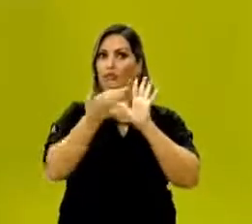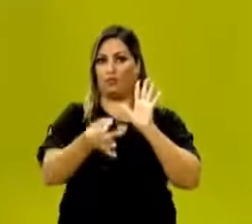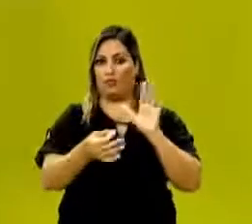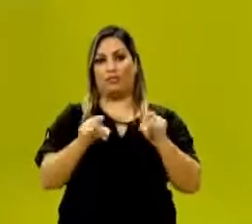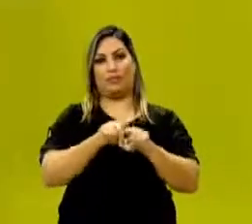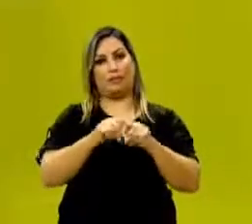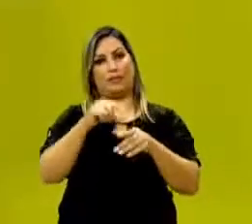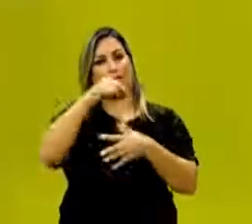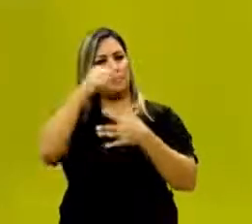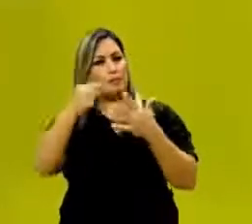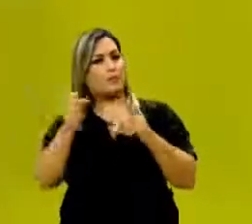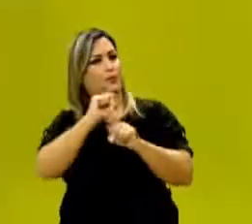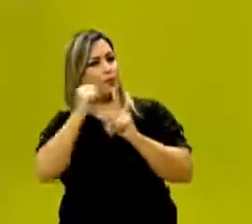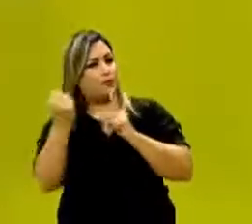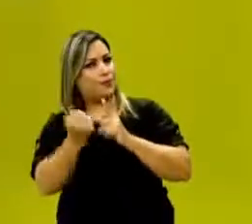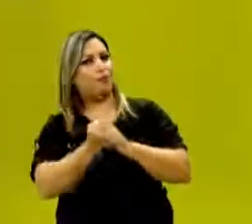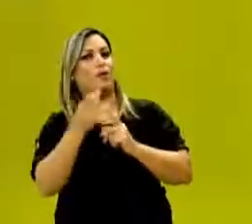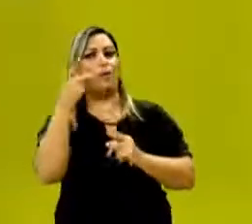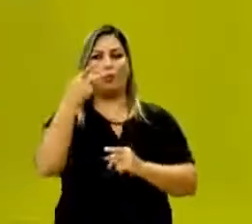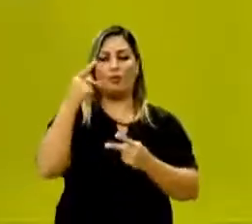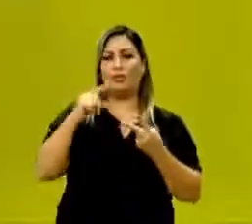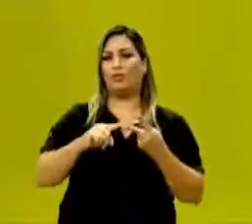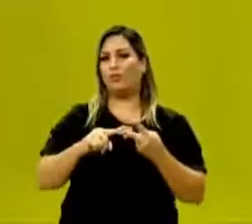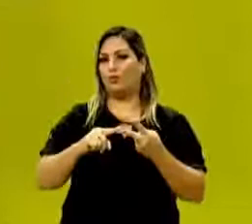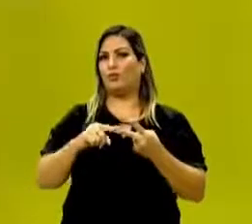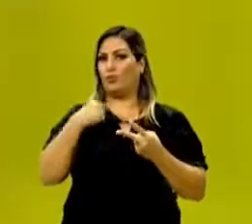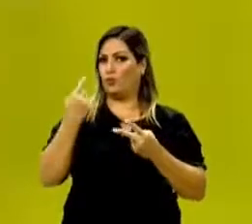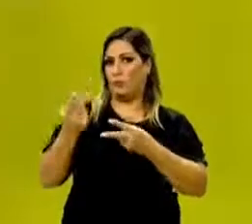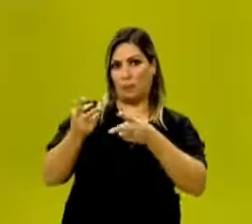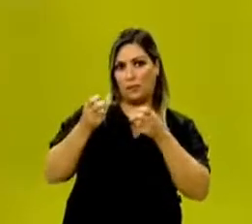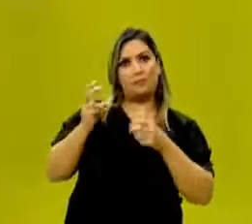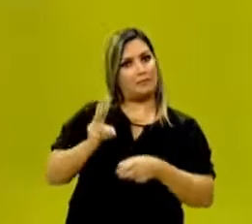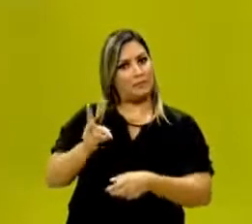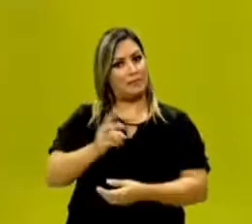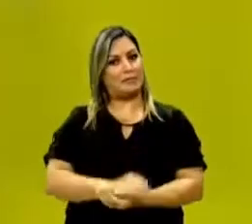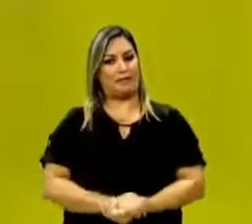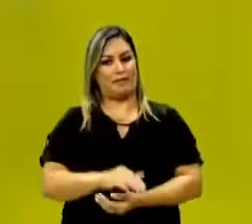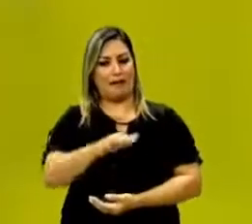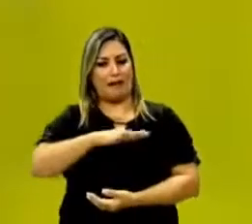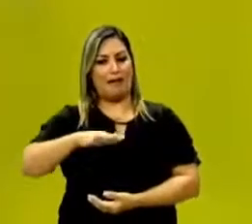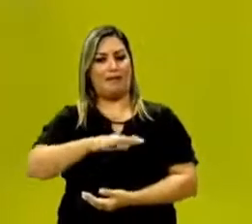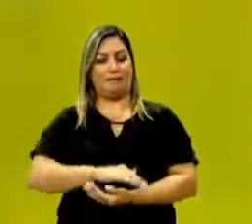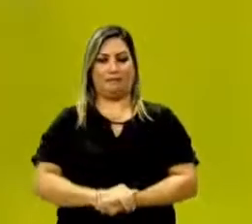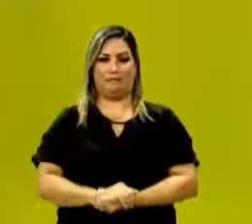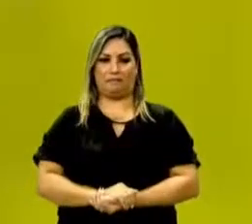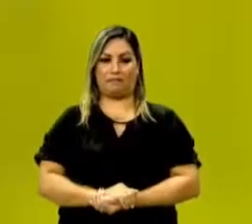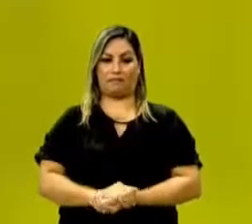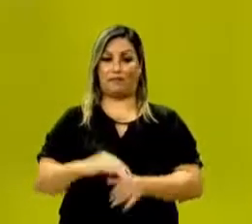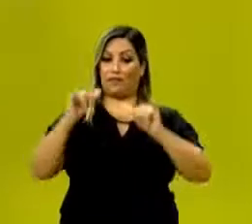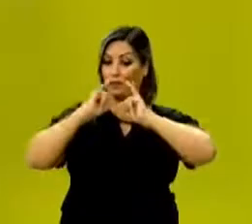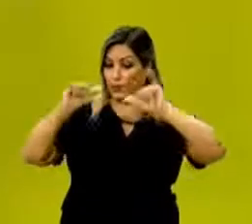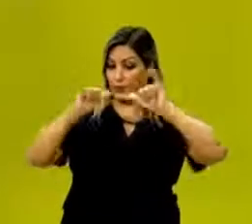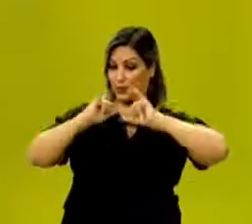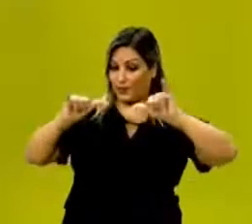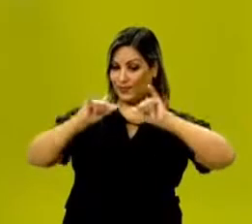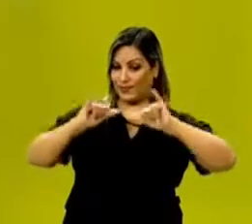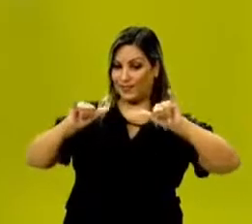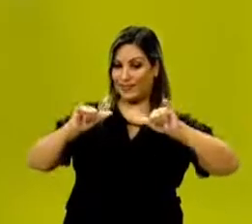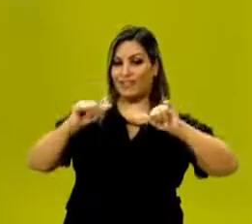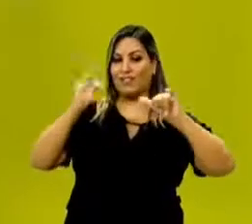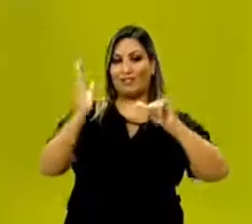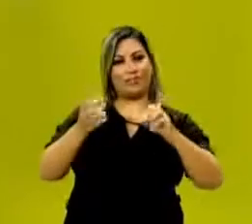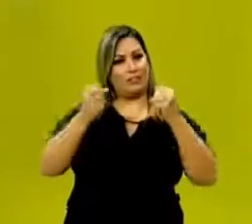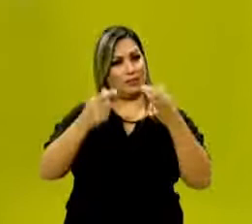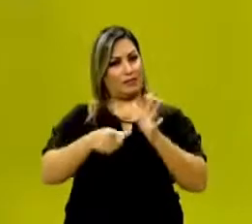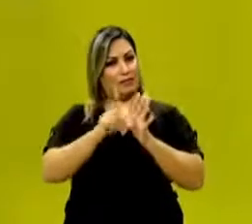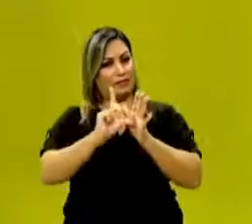no aspecto social, político, é o que nós vamos perceber sempre nessas charges. A notícia, como eu já